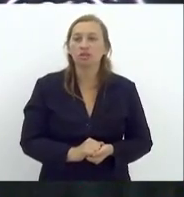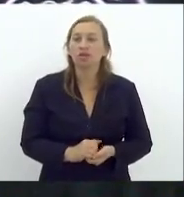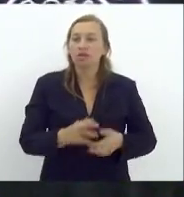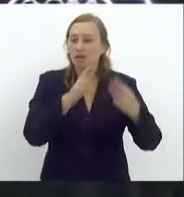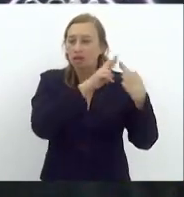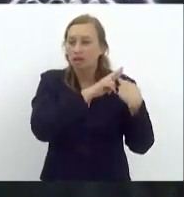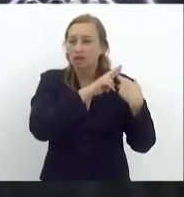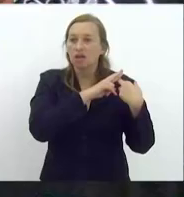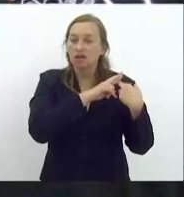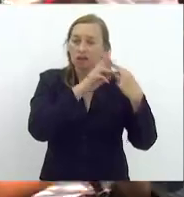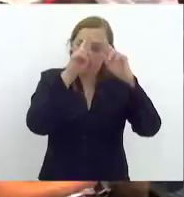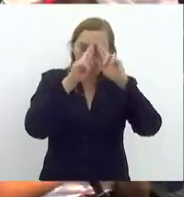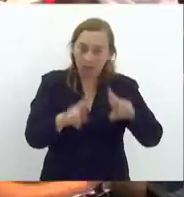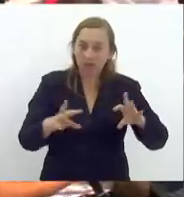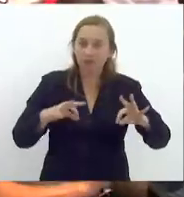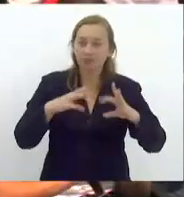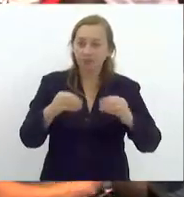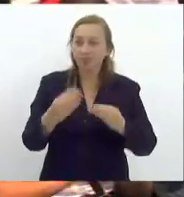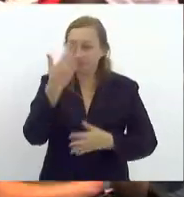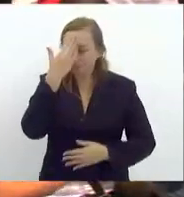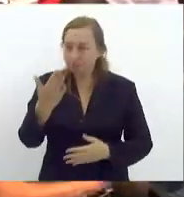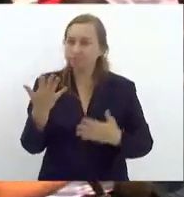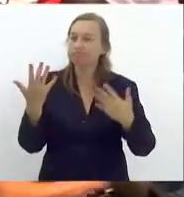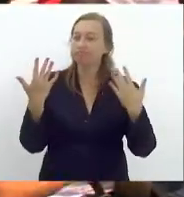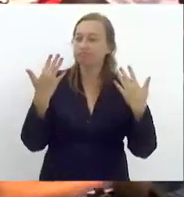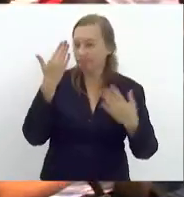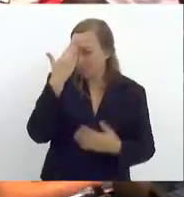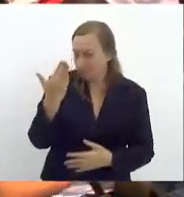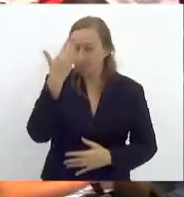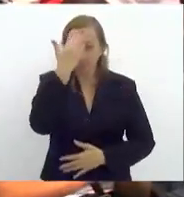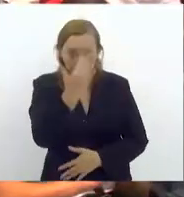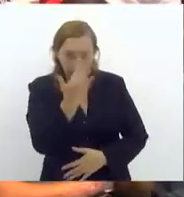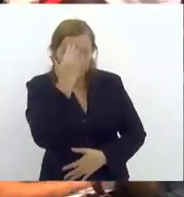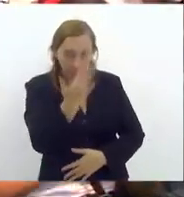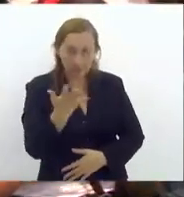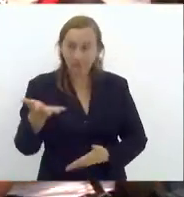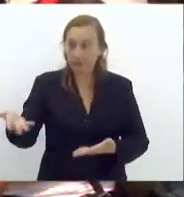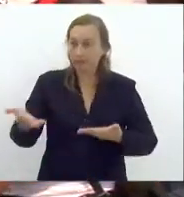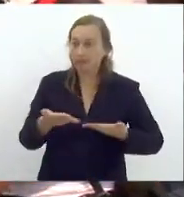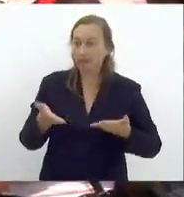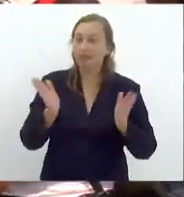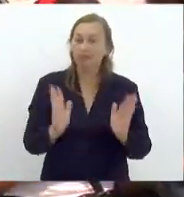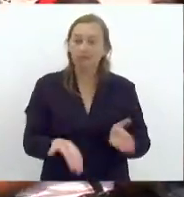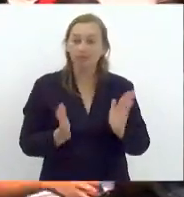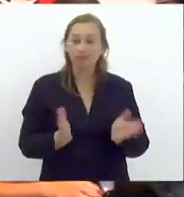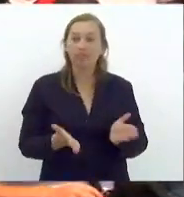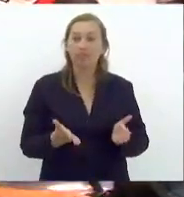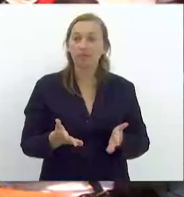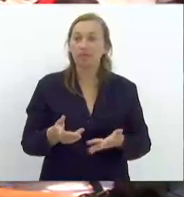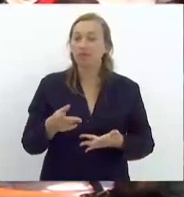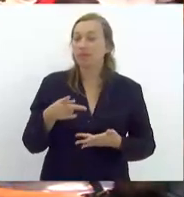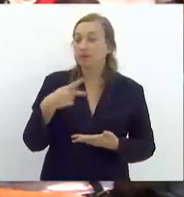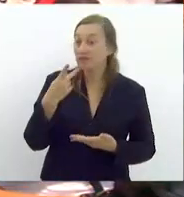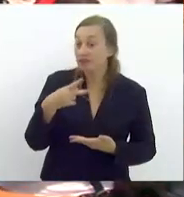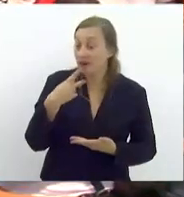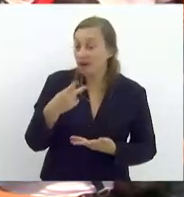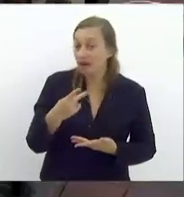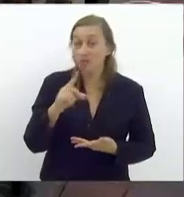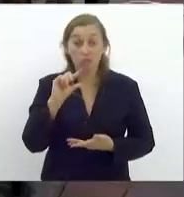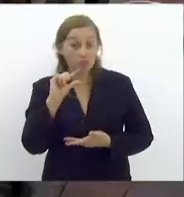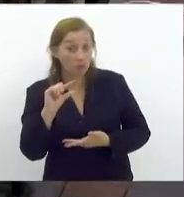muito obrigado gratidão gratidão vou chamar aqui agora para dar um salve